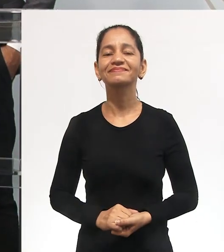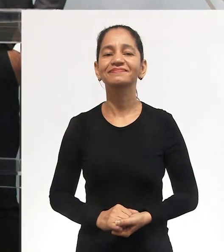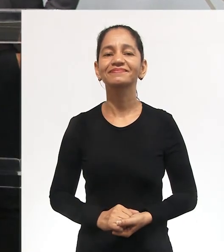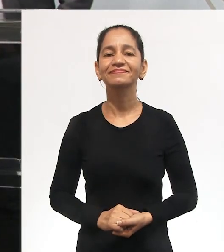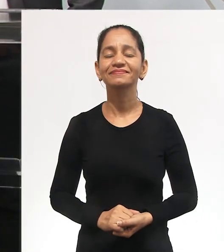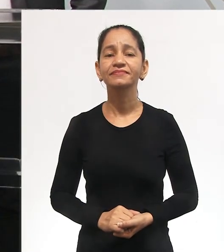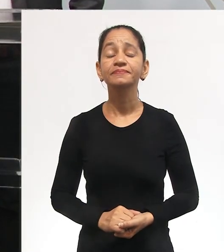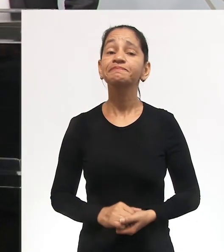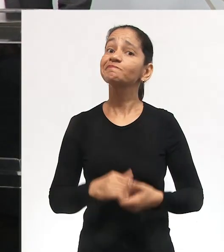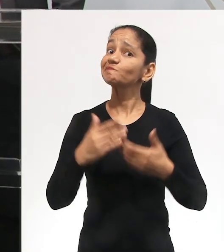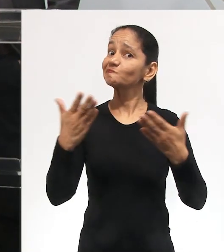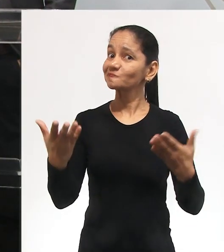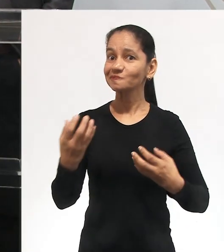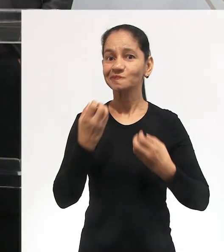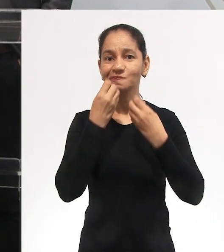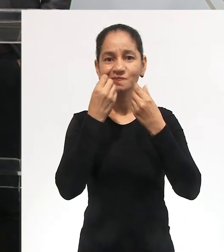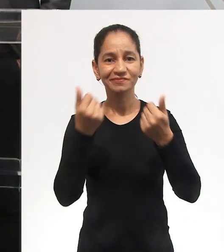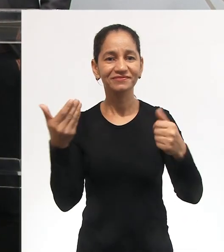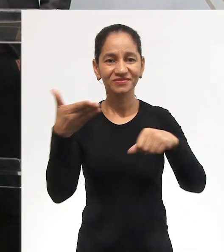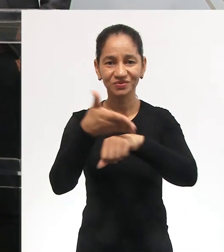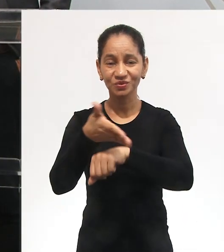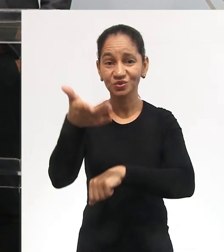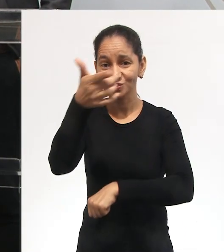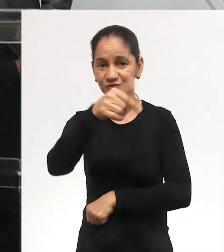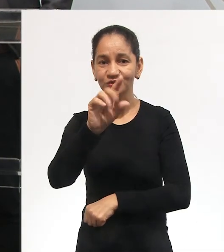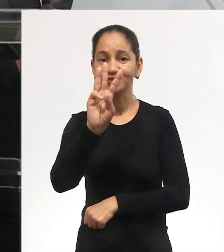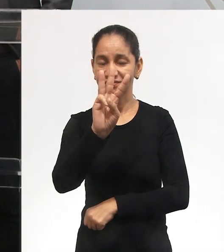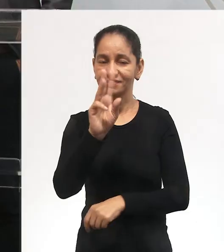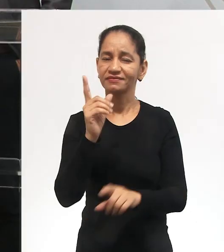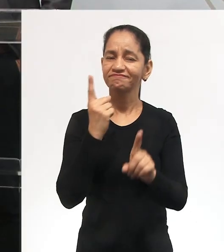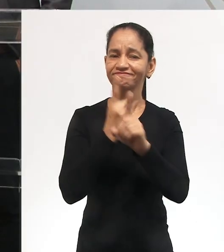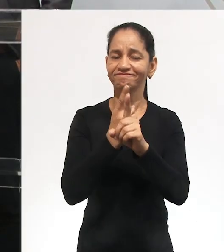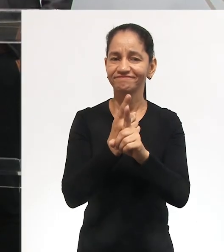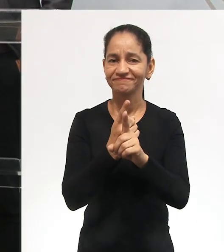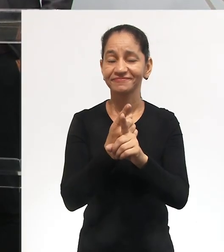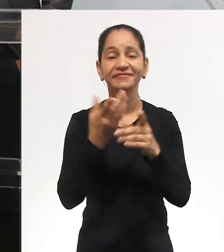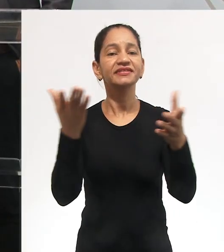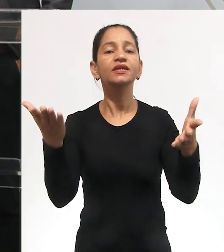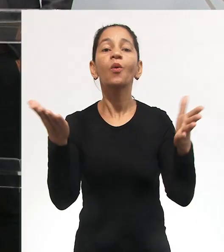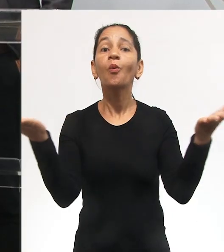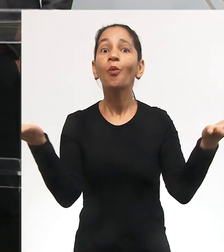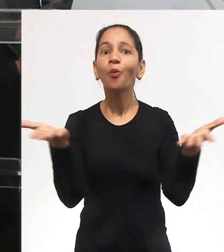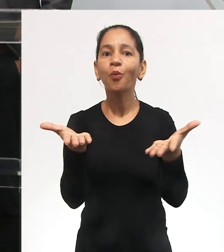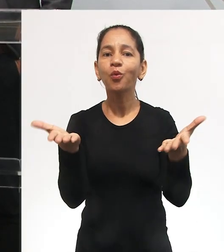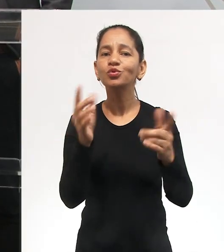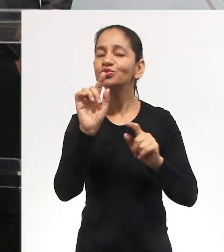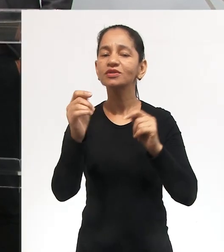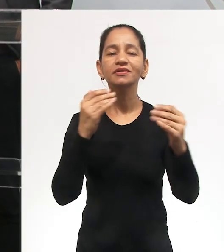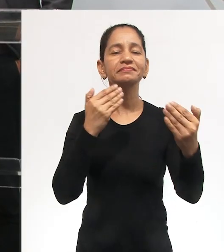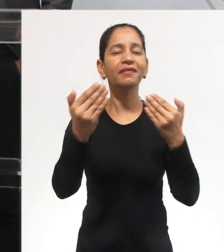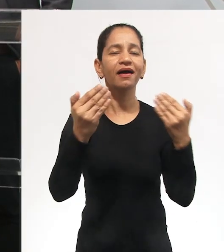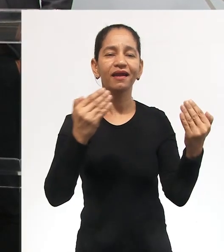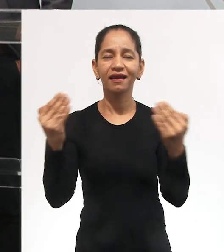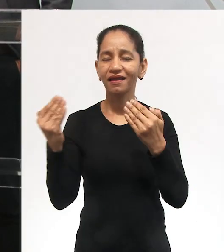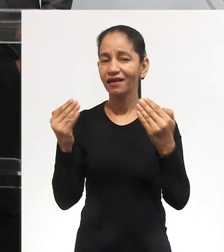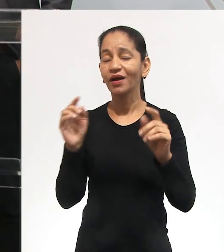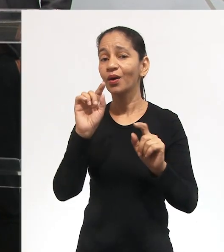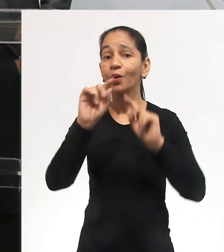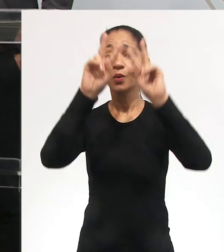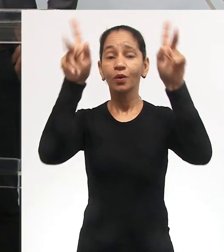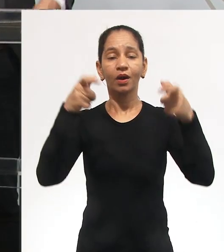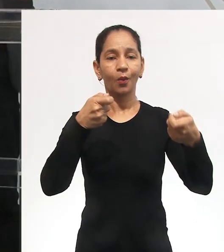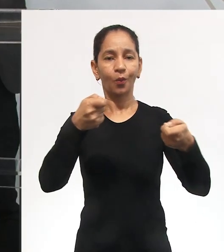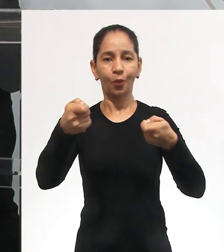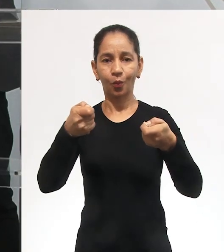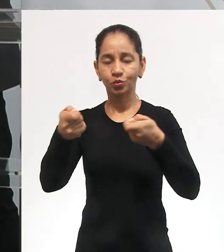Gente, muito bom estar aqui com vocês, o nosso terceiro encontro, né? E hoje nós temos uma coisa bem legal, né, para conversar, um assunto bem interessante, que é controle,